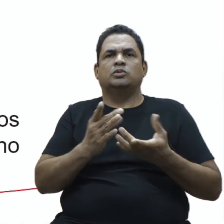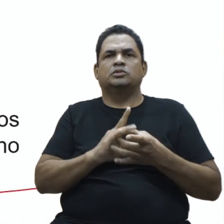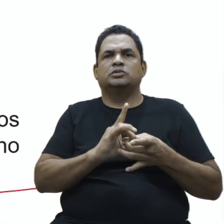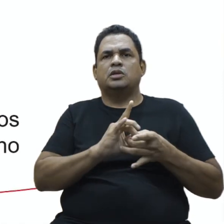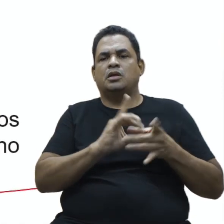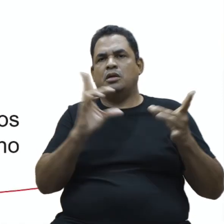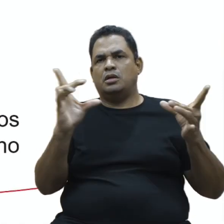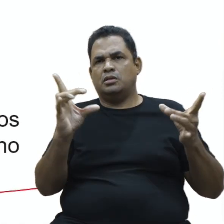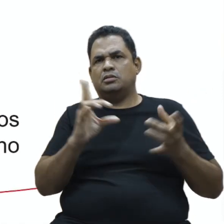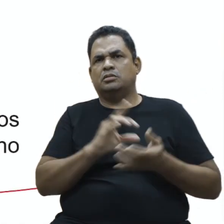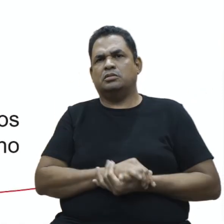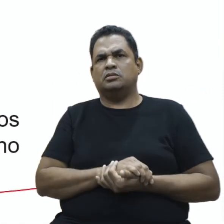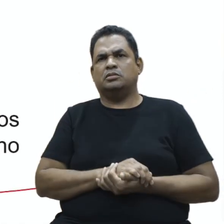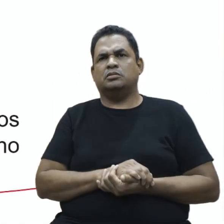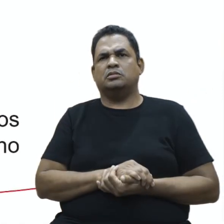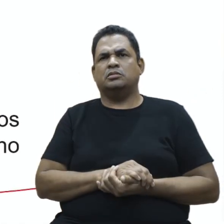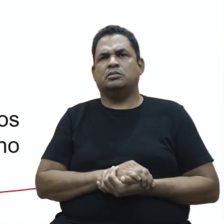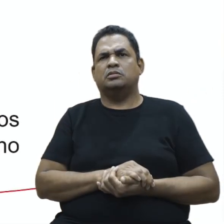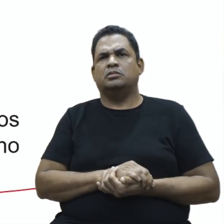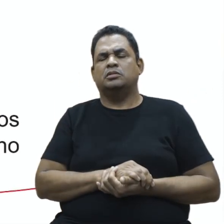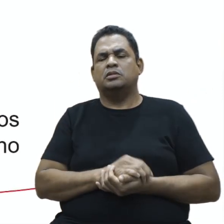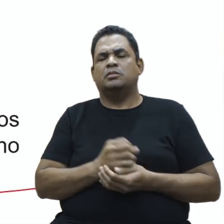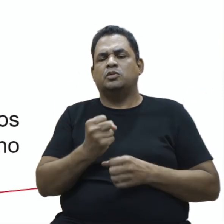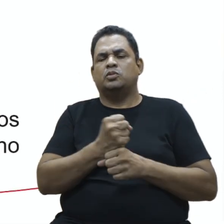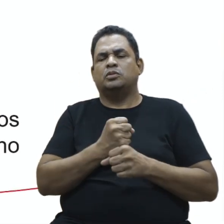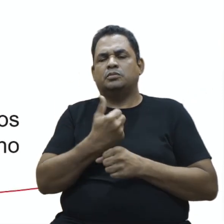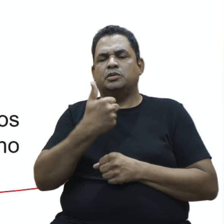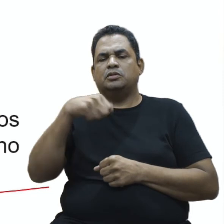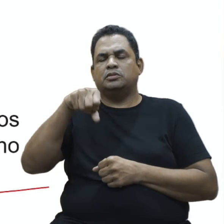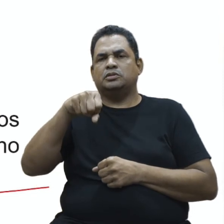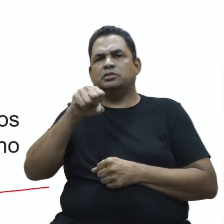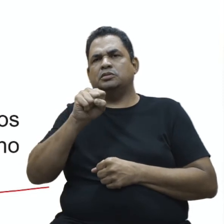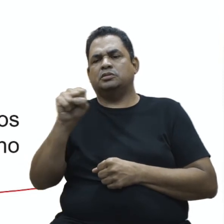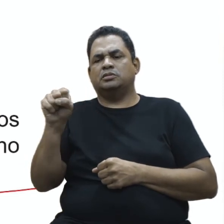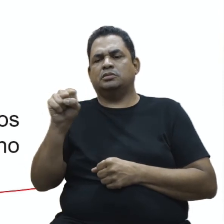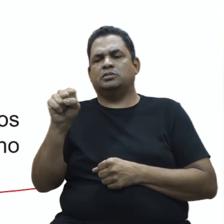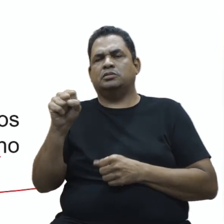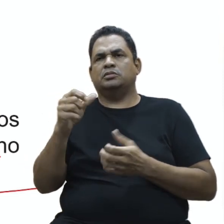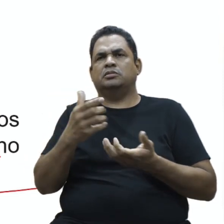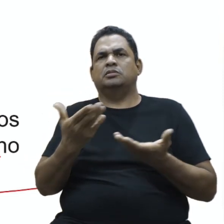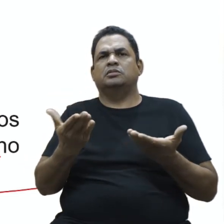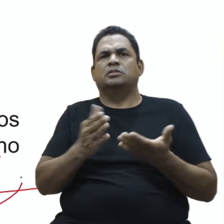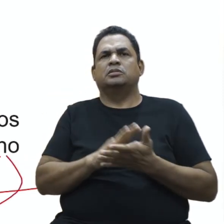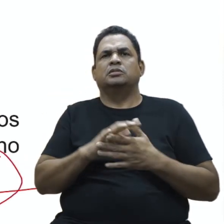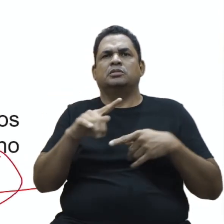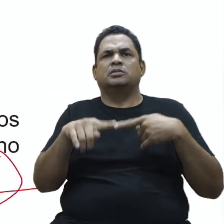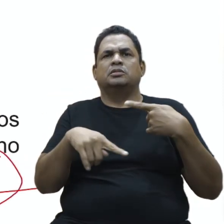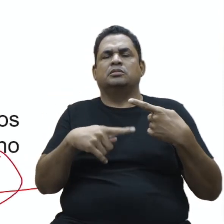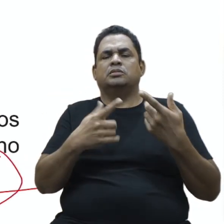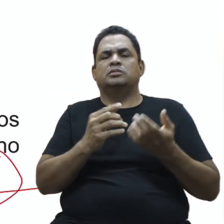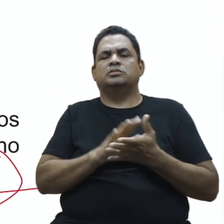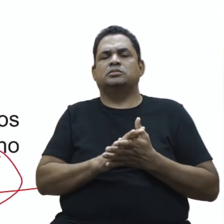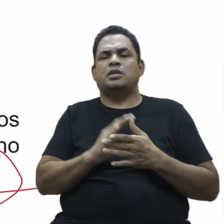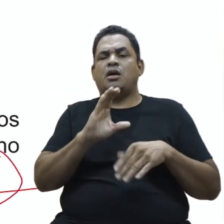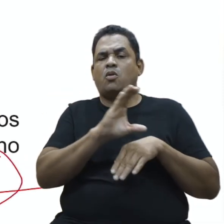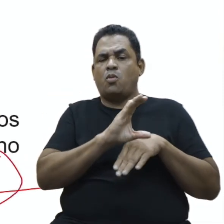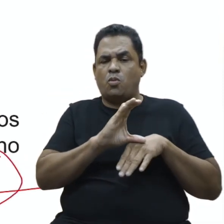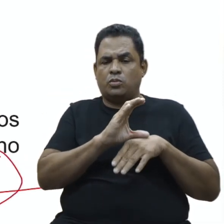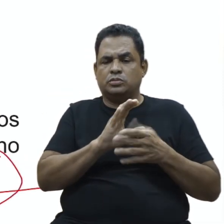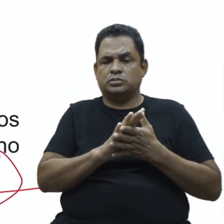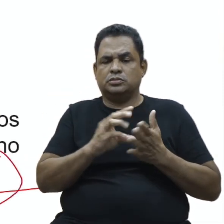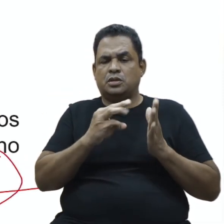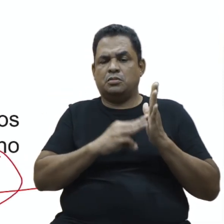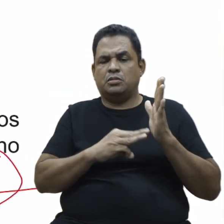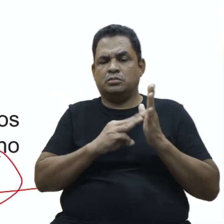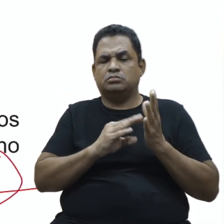1988. 88, desculpa. Então, gente, pós-Constituição de 88, a gente tem o modelo que o